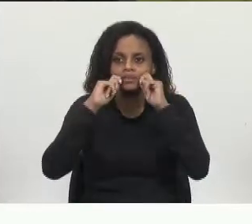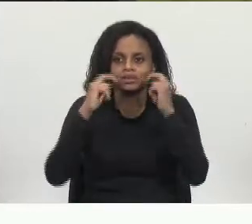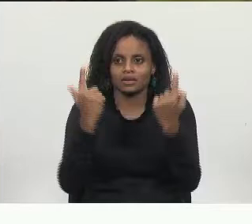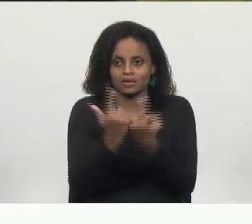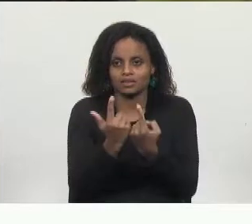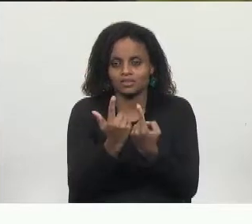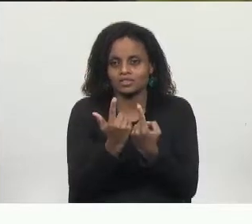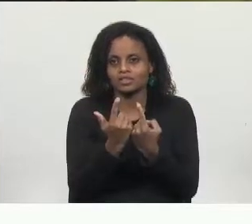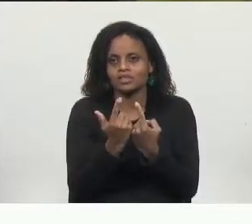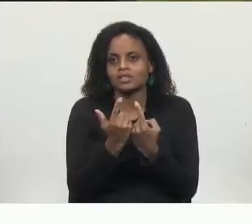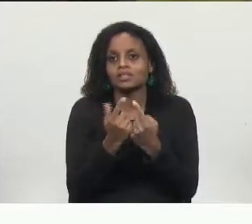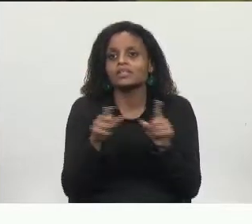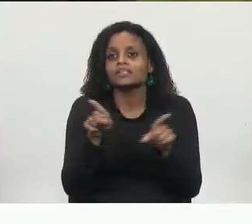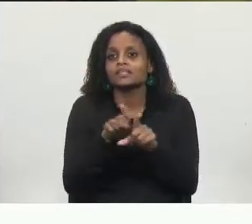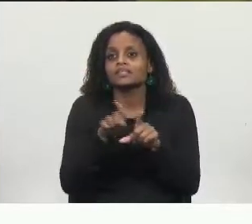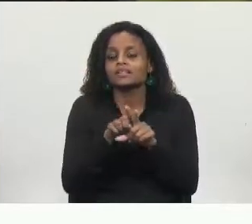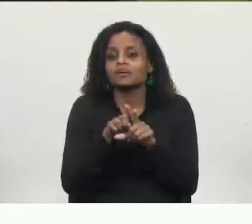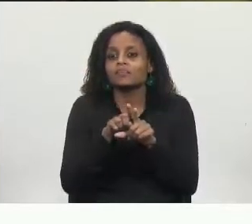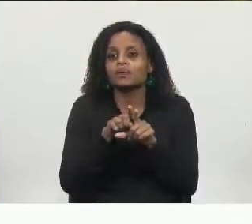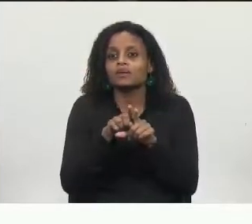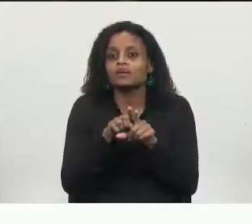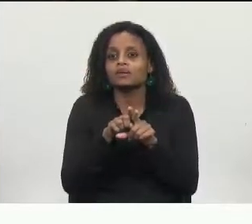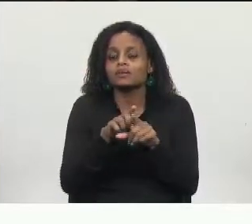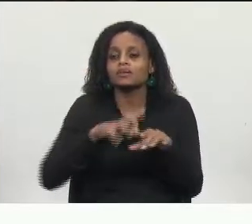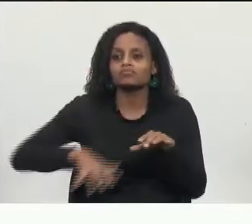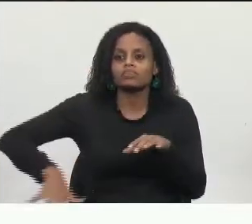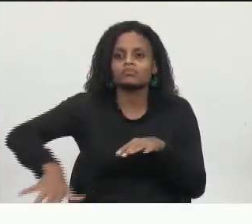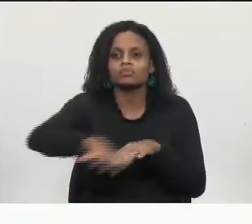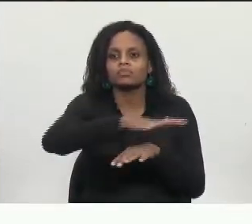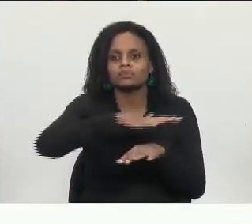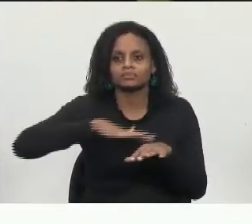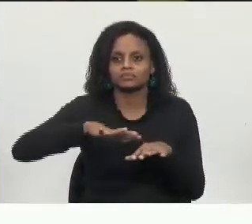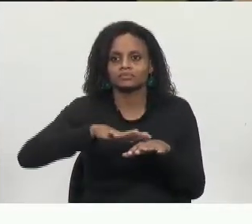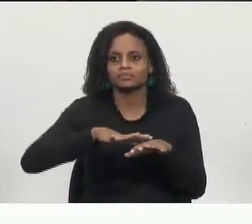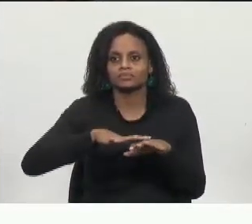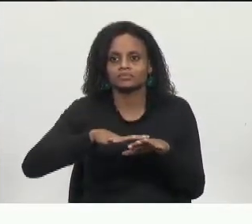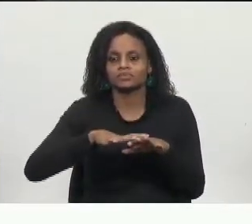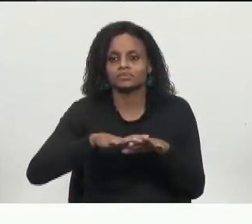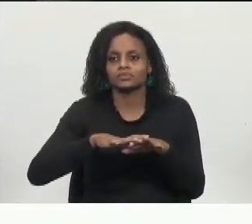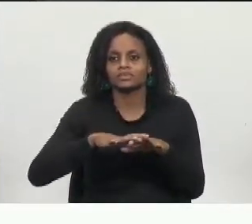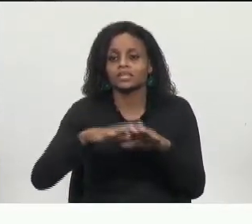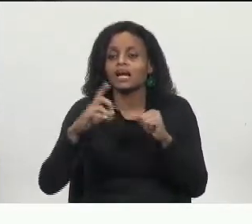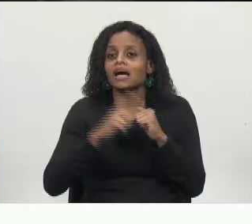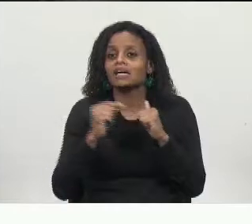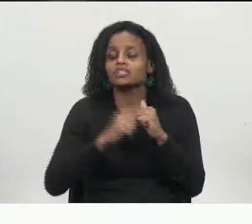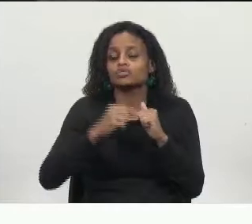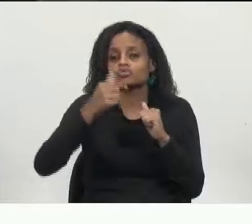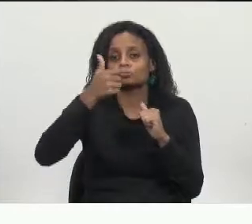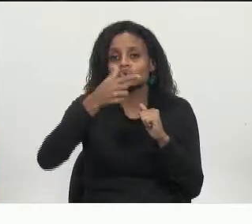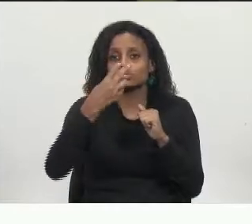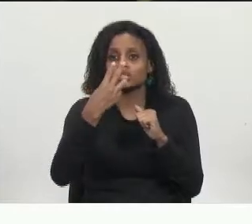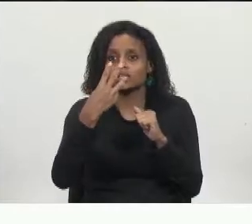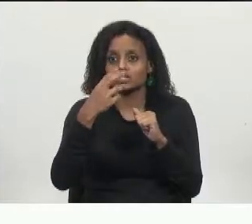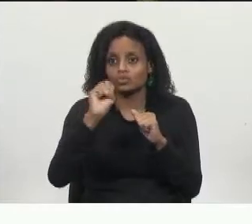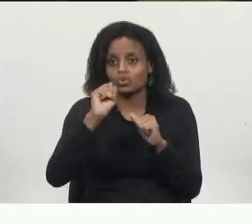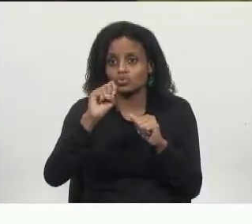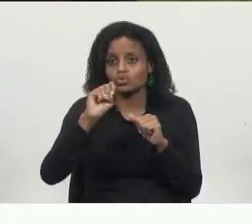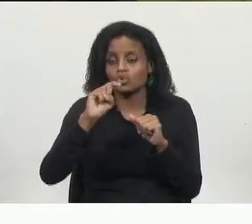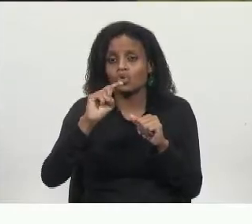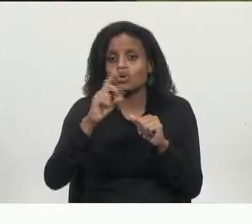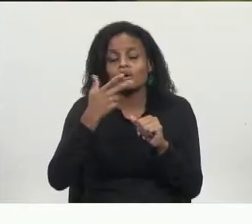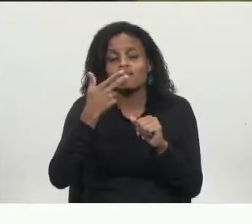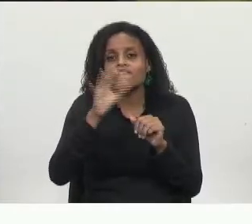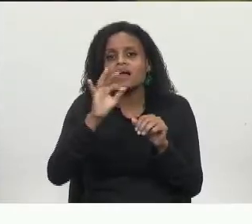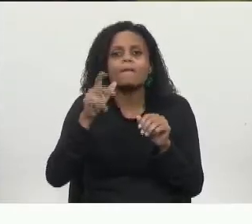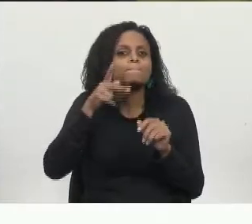Assembleia e suas áreas adjacentes. Vocês podem reparar que o 238 não fala do plenário, mas ele fala